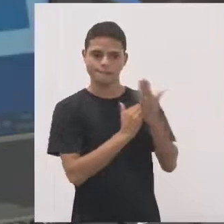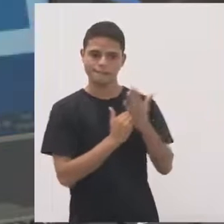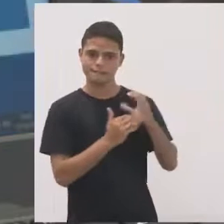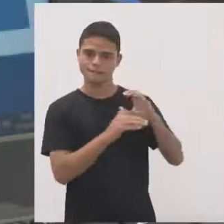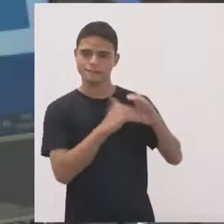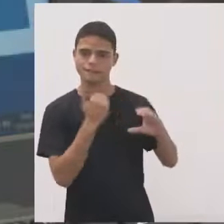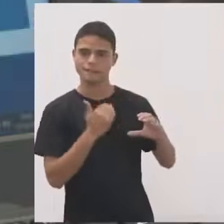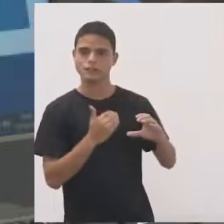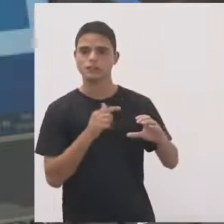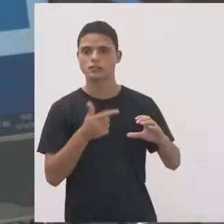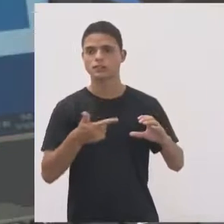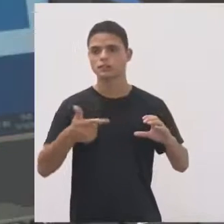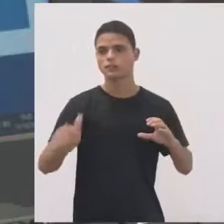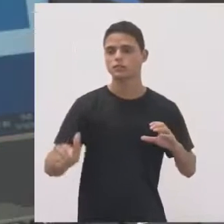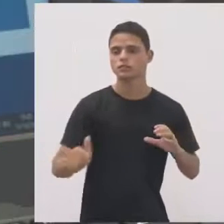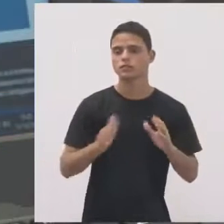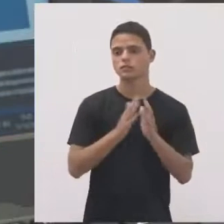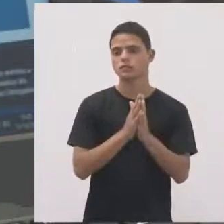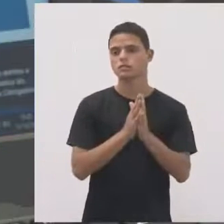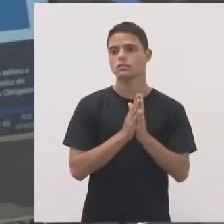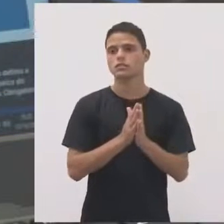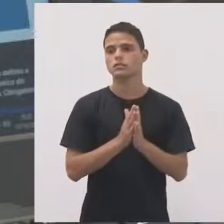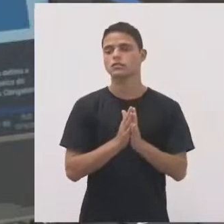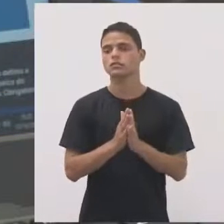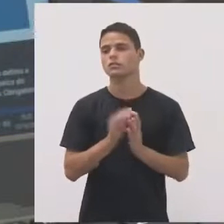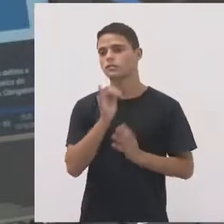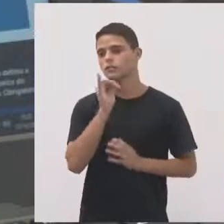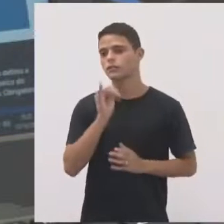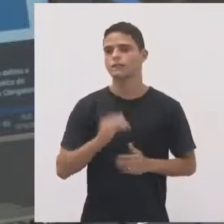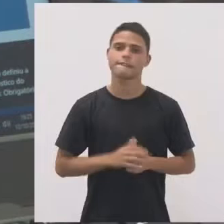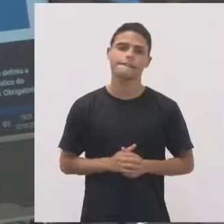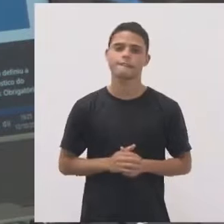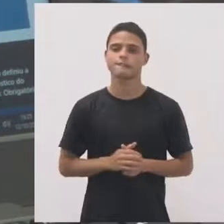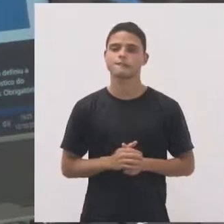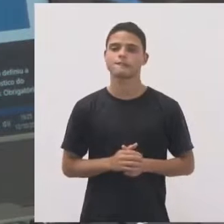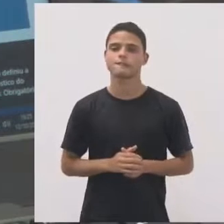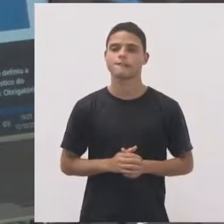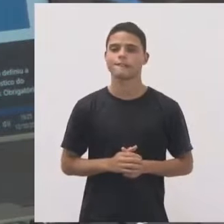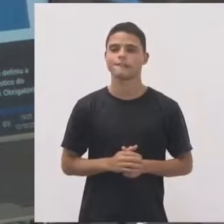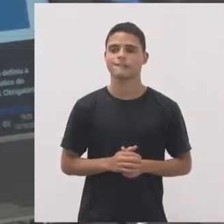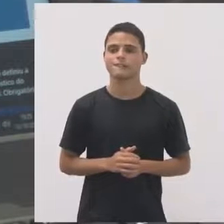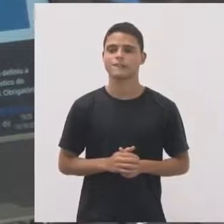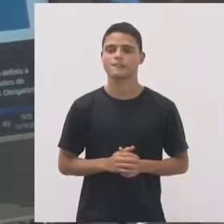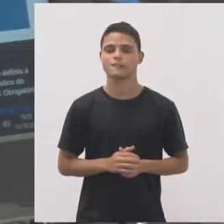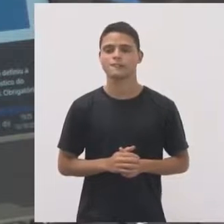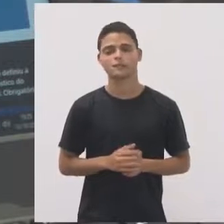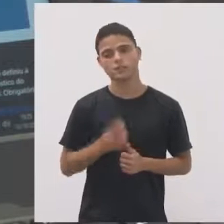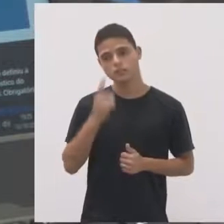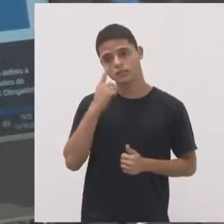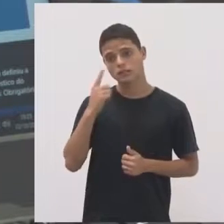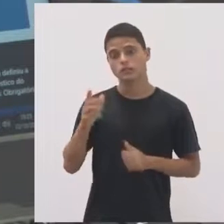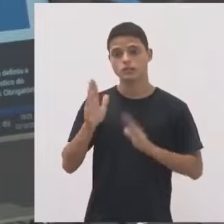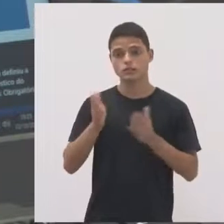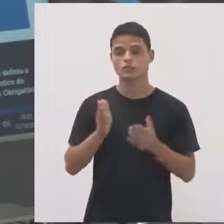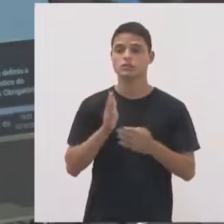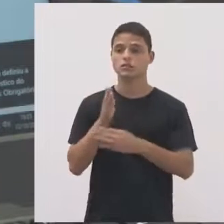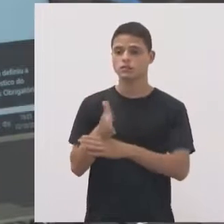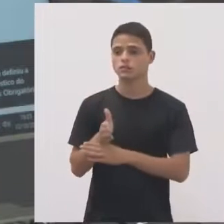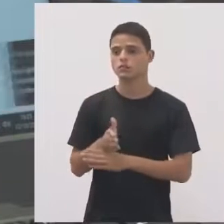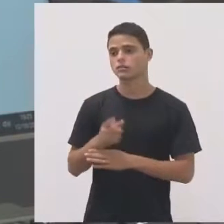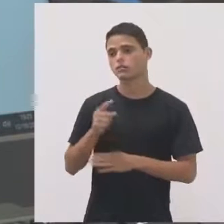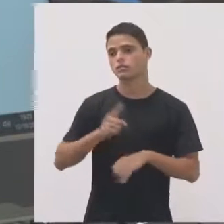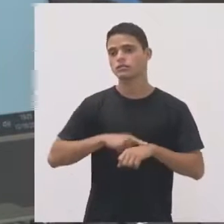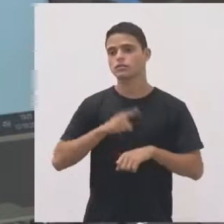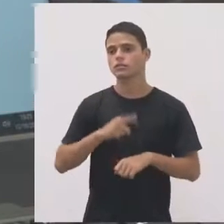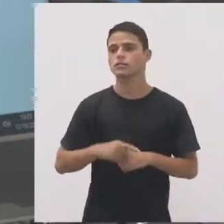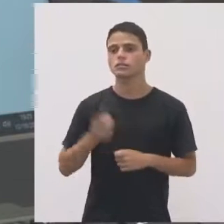outra diretoria, fale com o seu NIT, tá bom? Pessoal, bacana, olha, já entrou. E